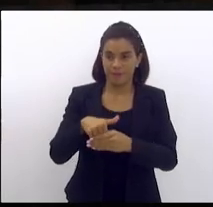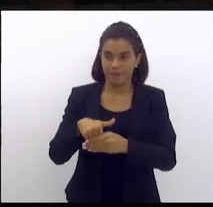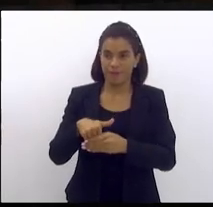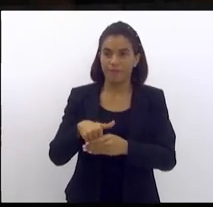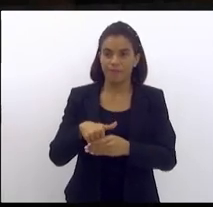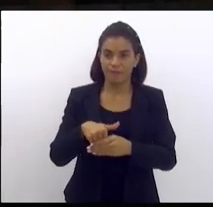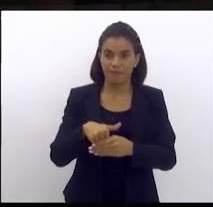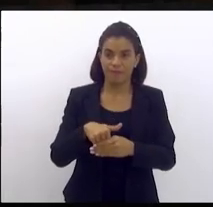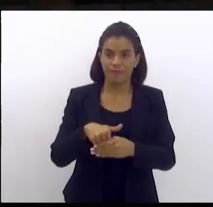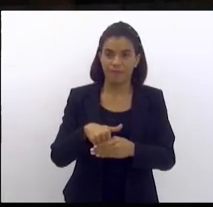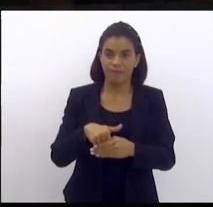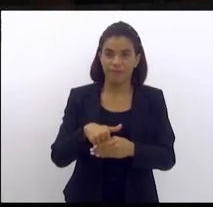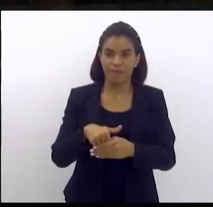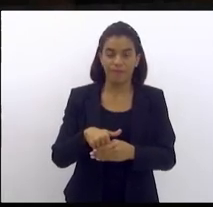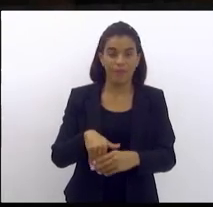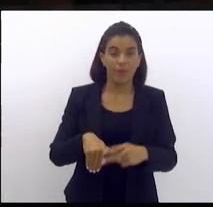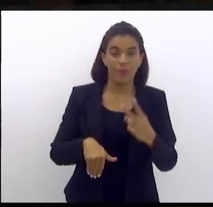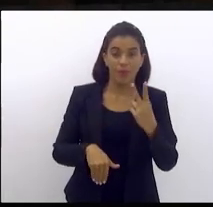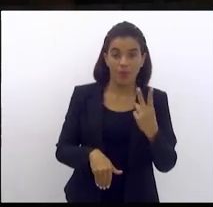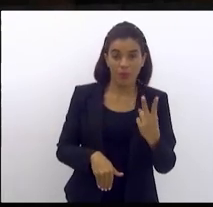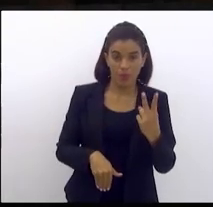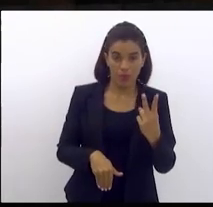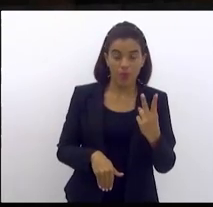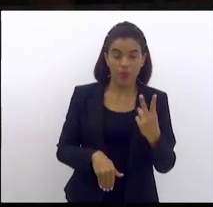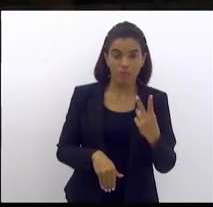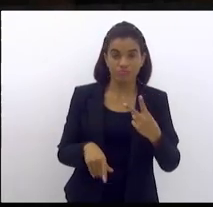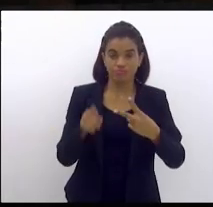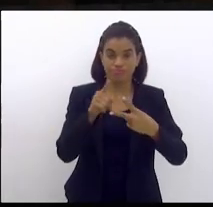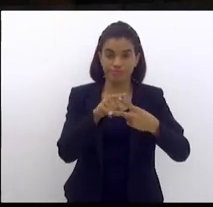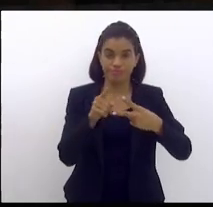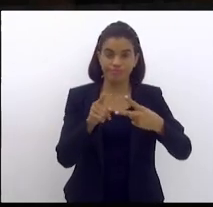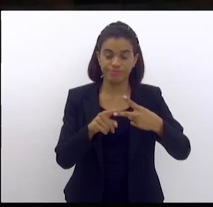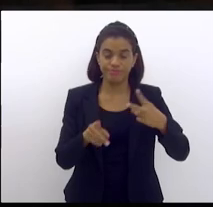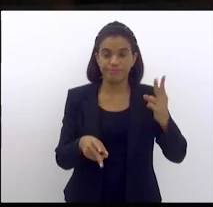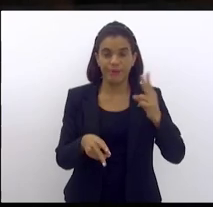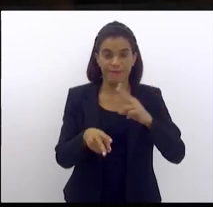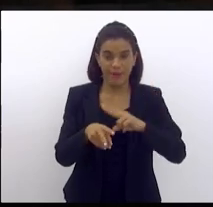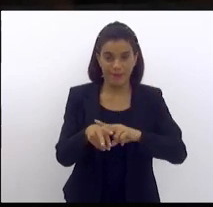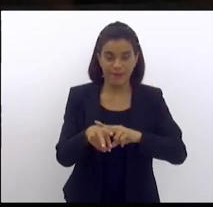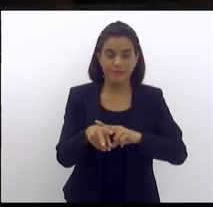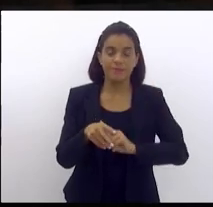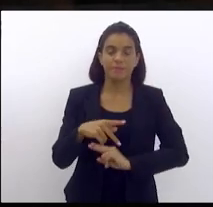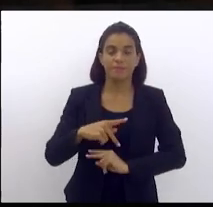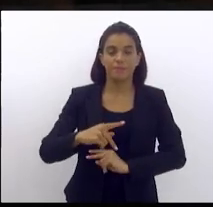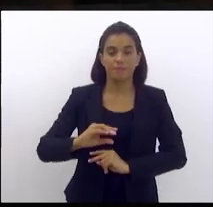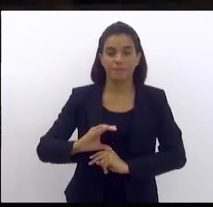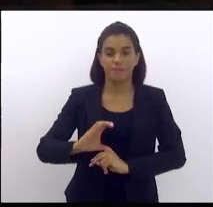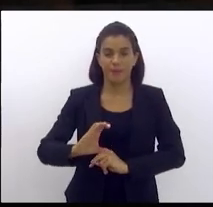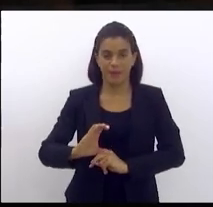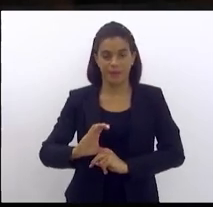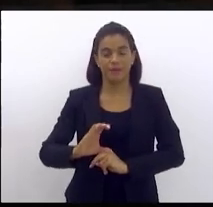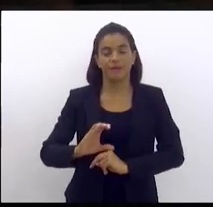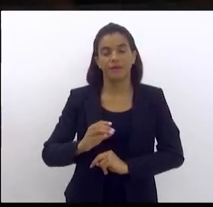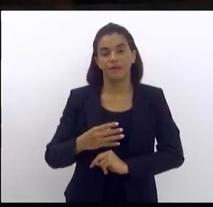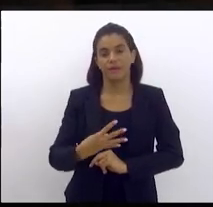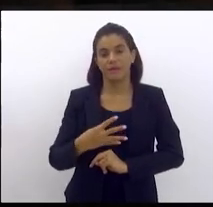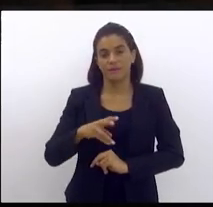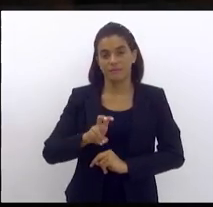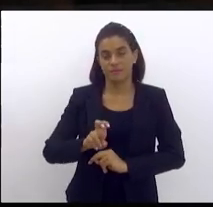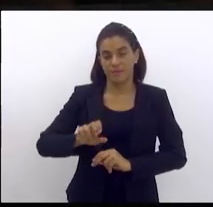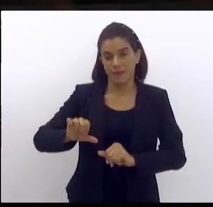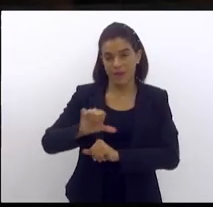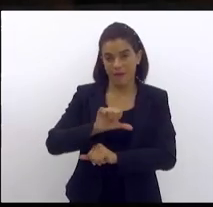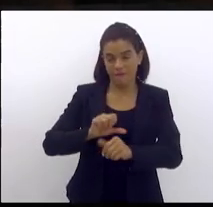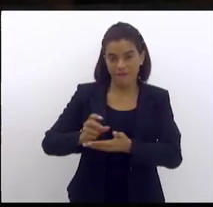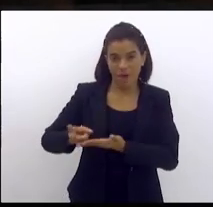votar por duas vezes a referida PEC 45 da reforma